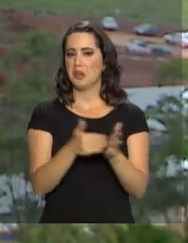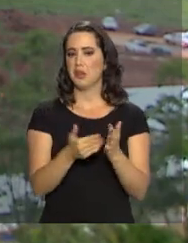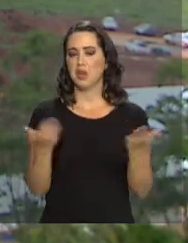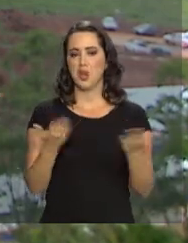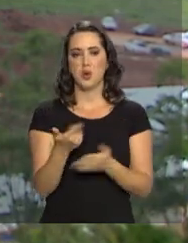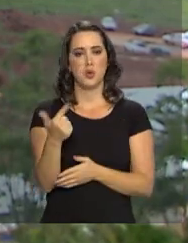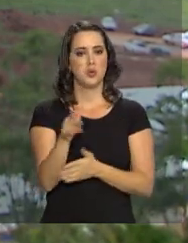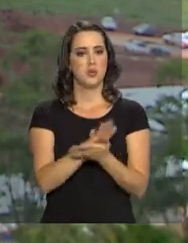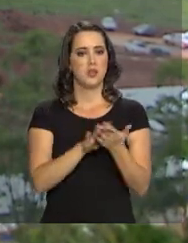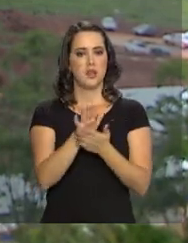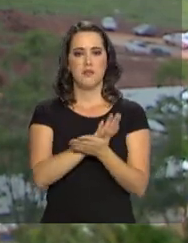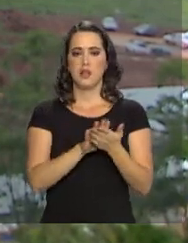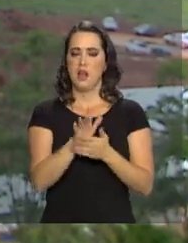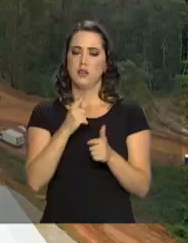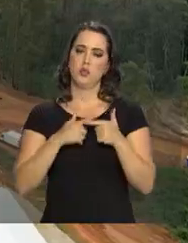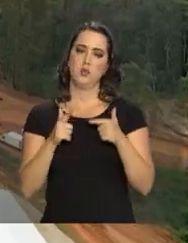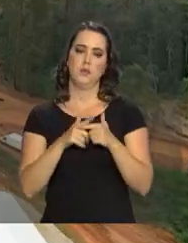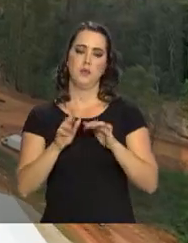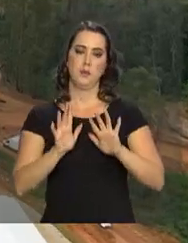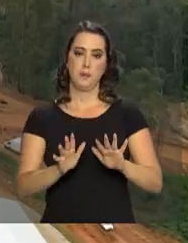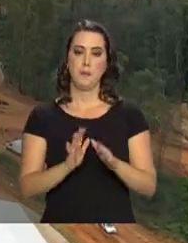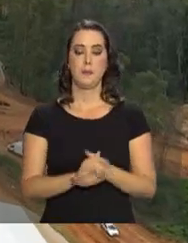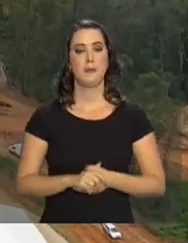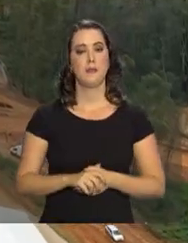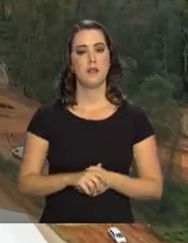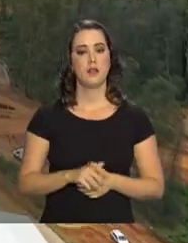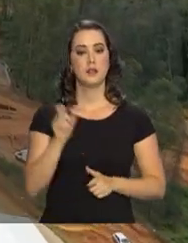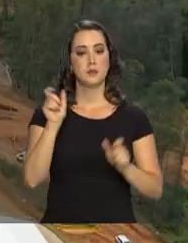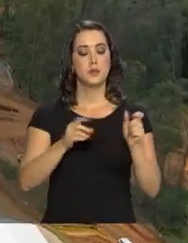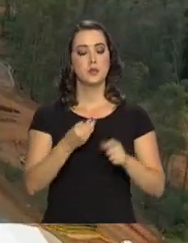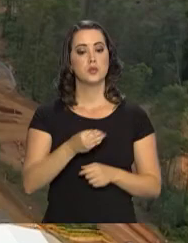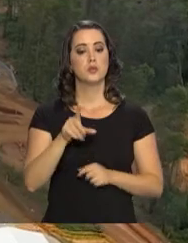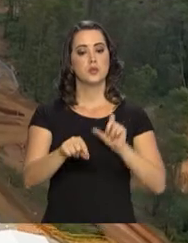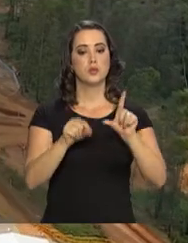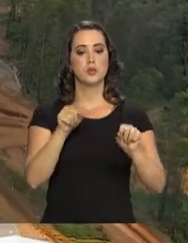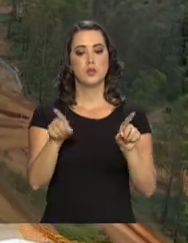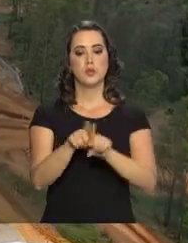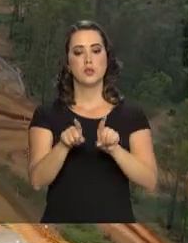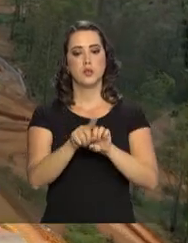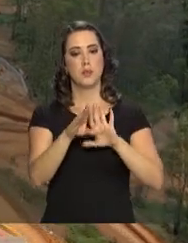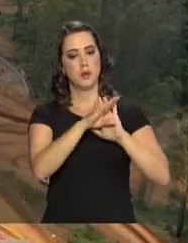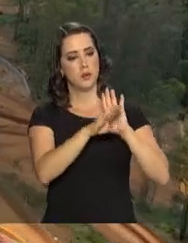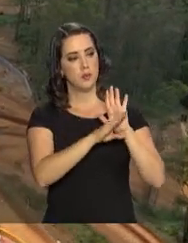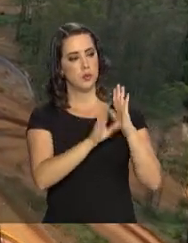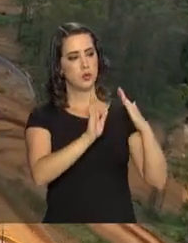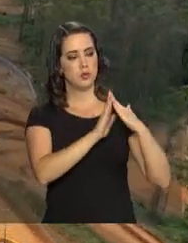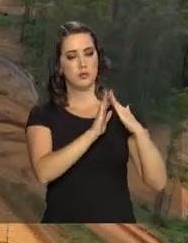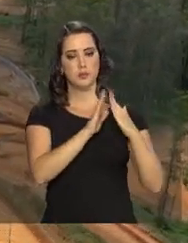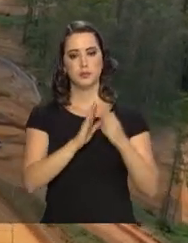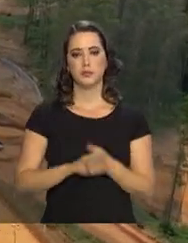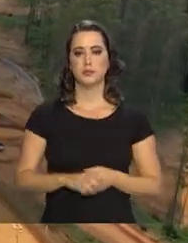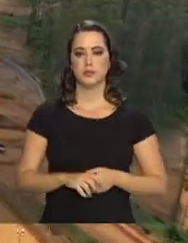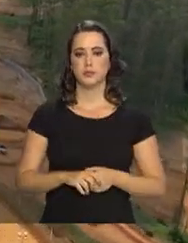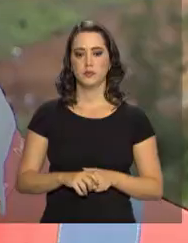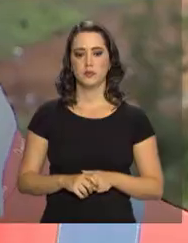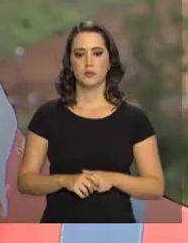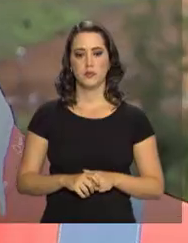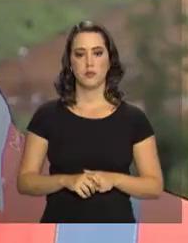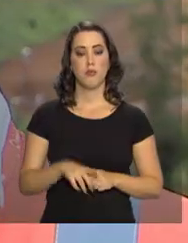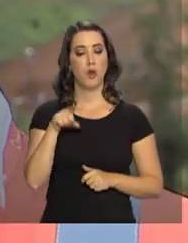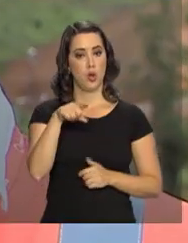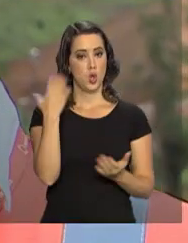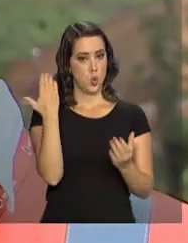houve questionamento nenhum diferente. Os moradores vão escolher também o projeto das casas. Na ação civil